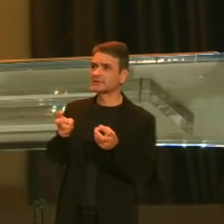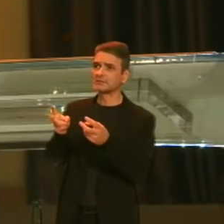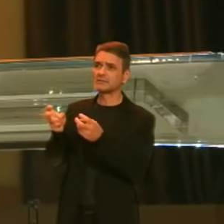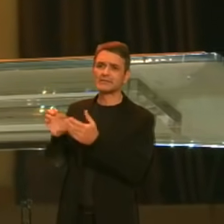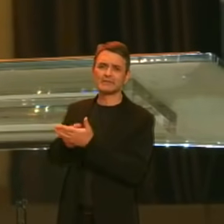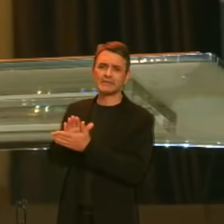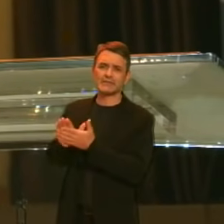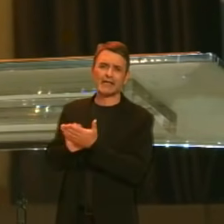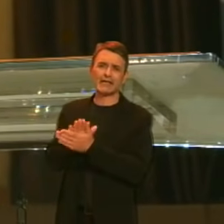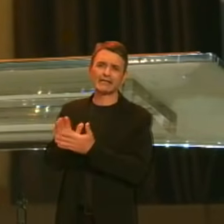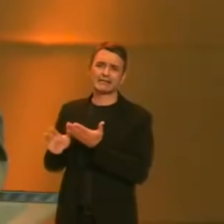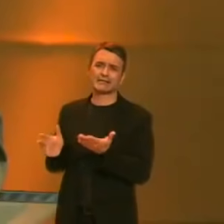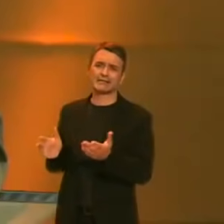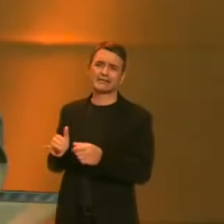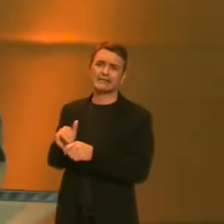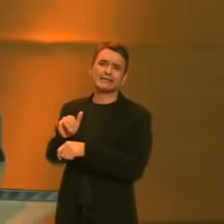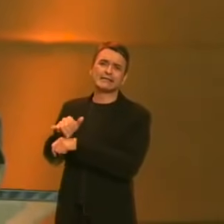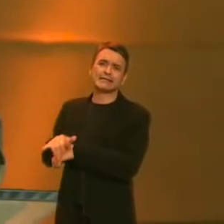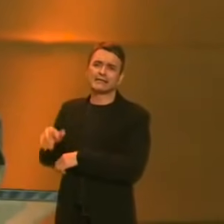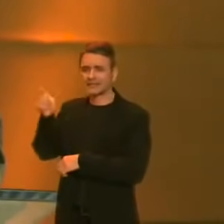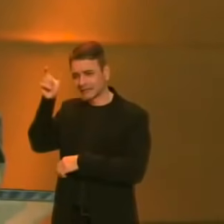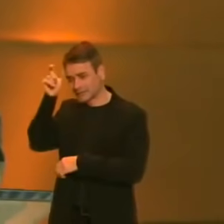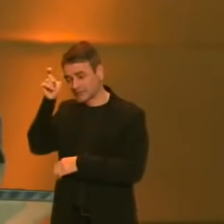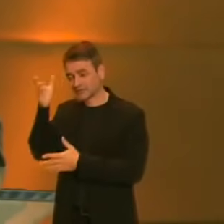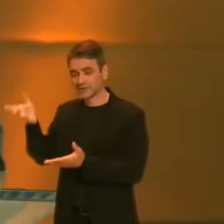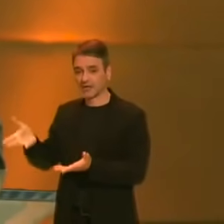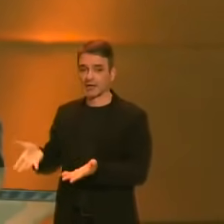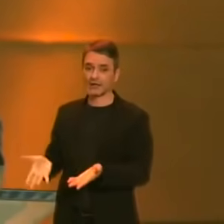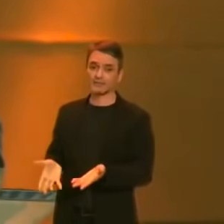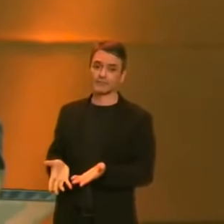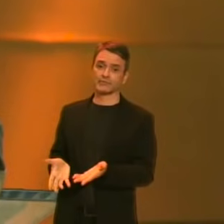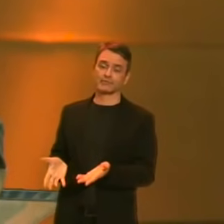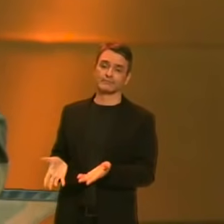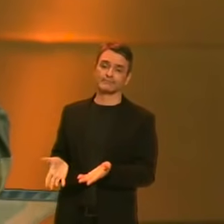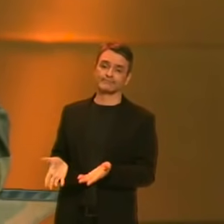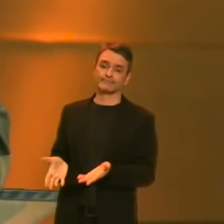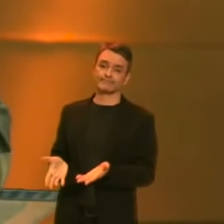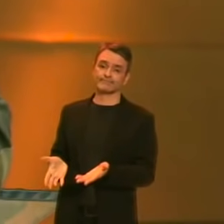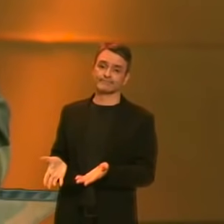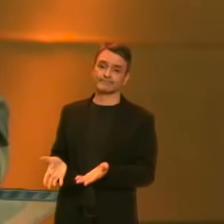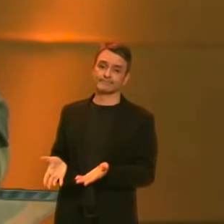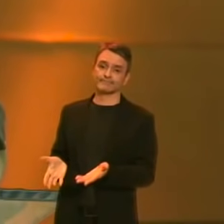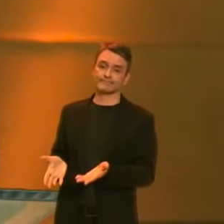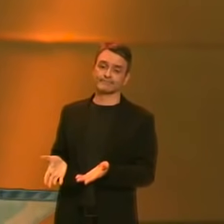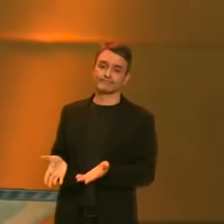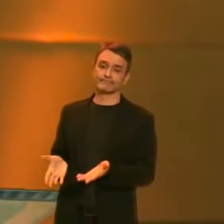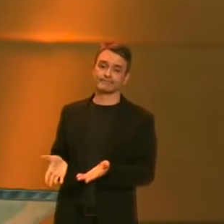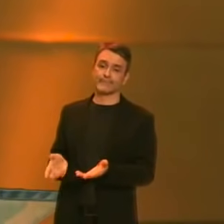Satanás. Há uma operação da mentira funcionando nessa terra.